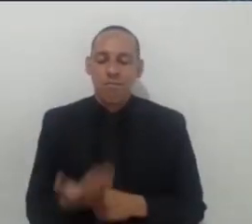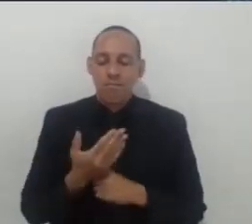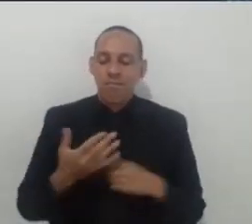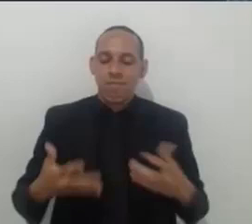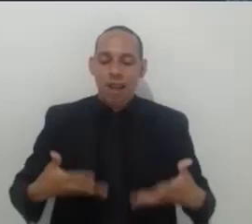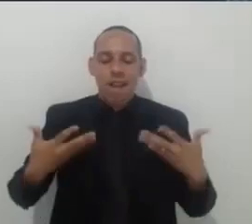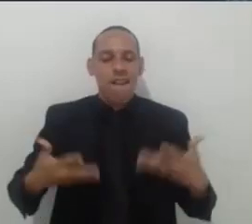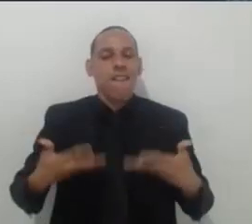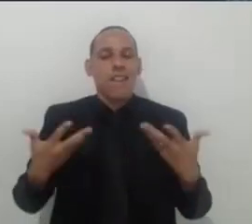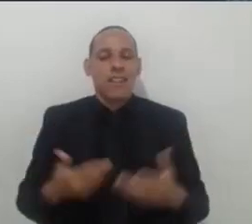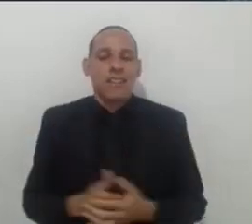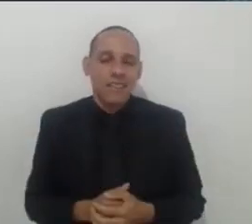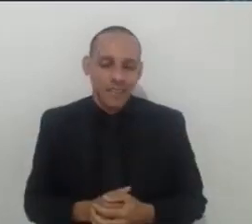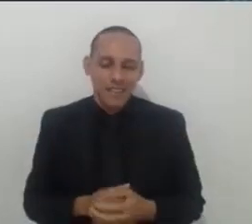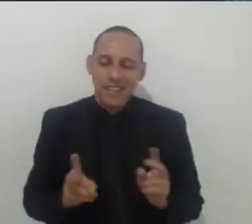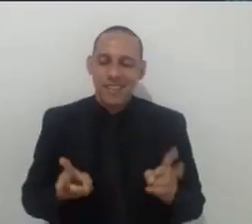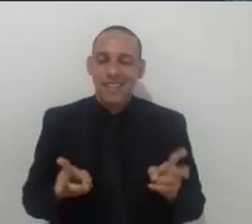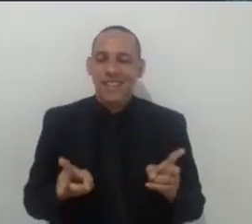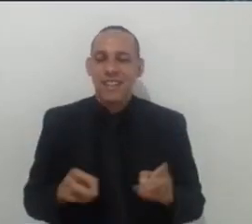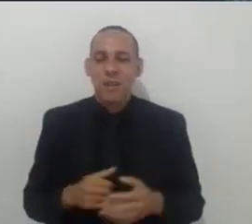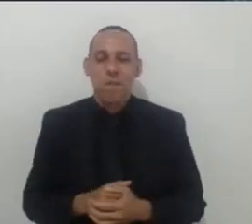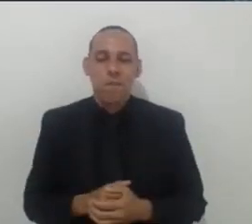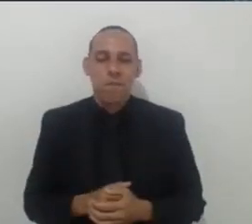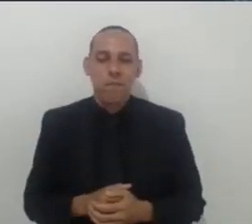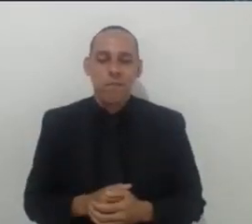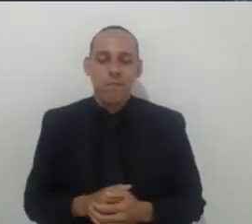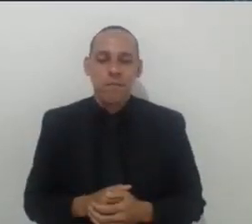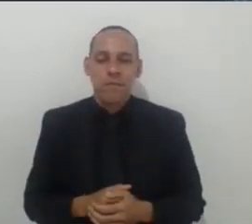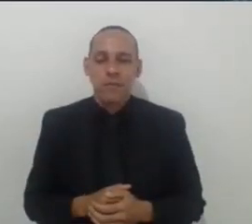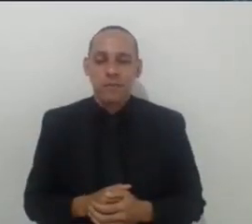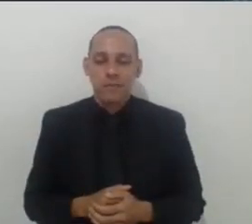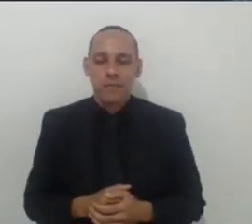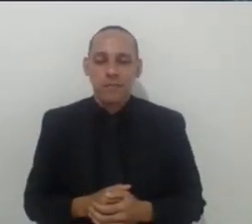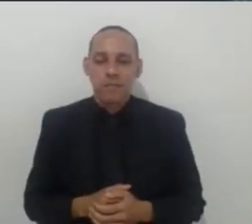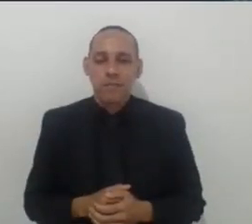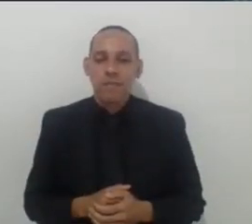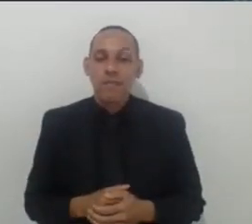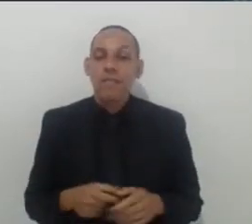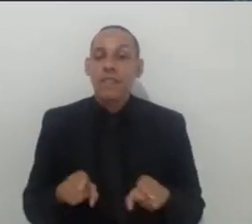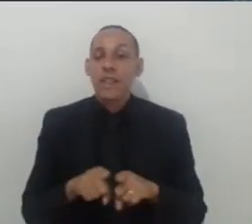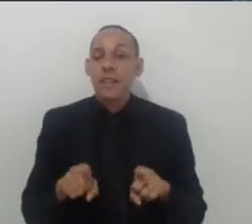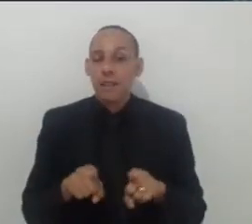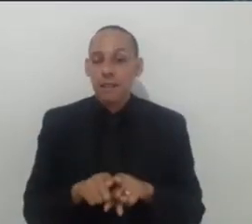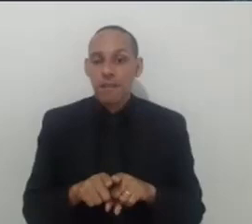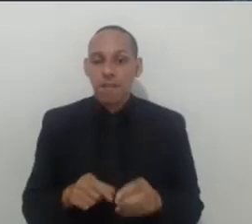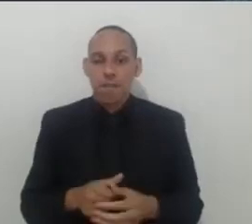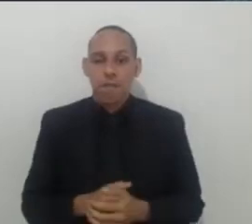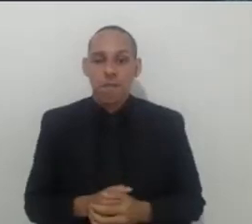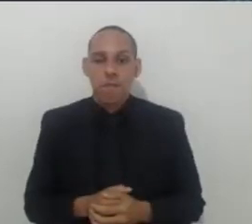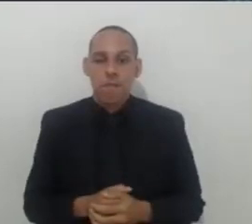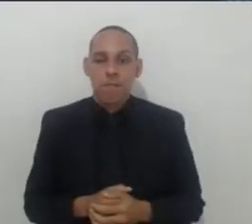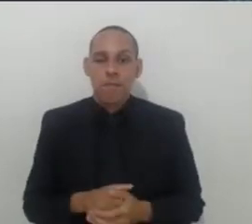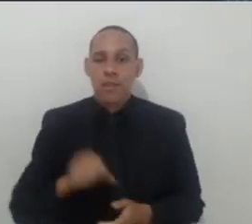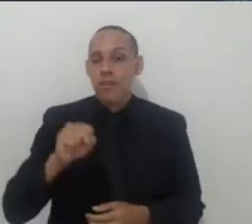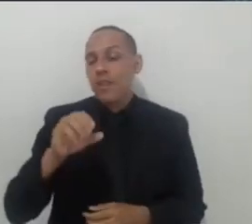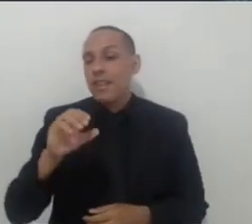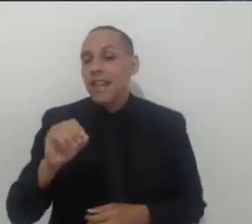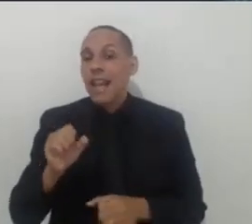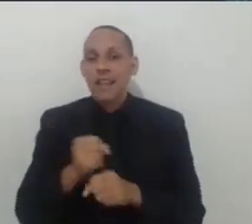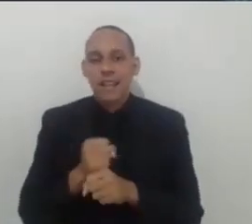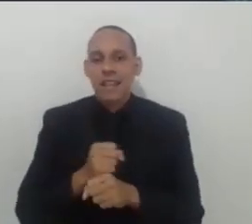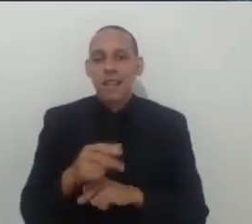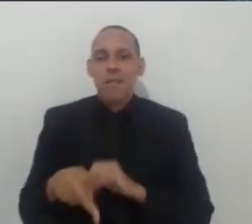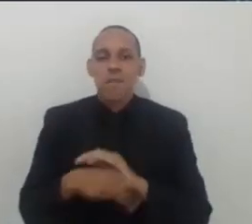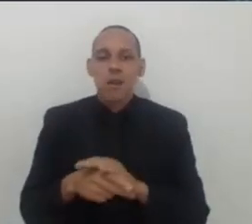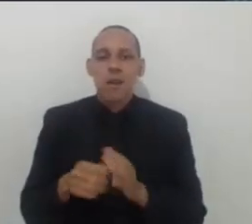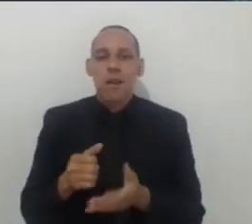fortaleceu e fortalecerá para sempre. Deixo consignado também os 80 anos da Base Aérea de